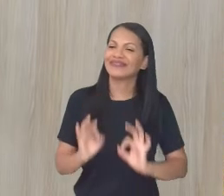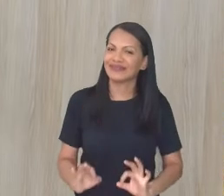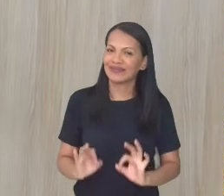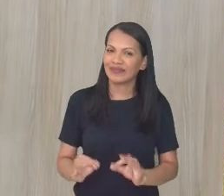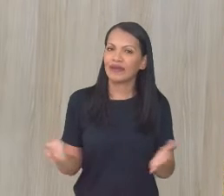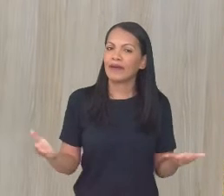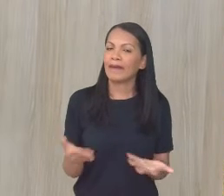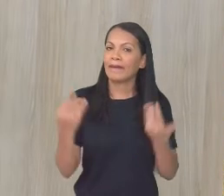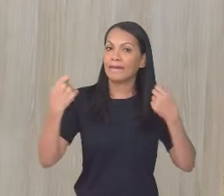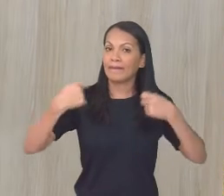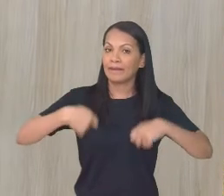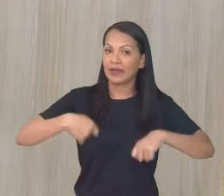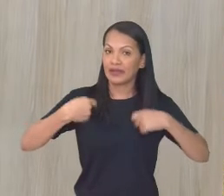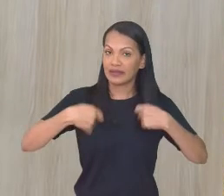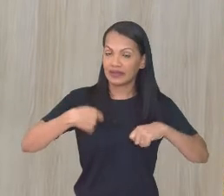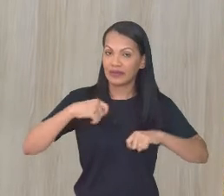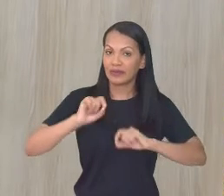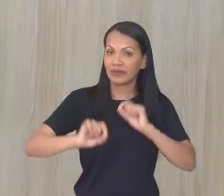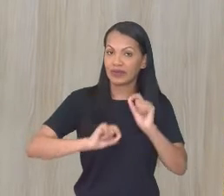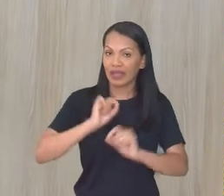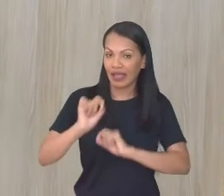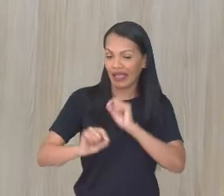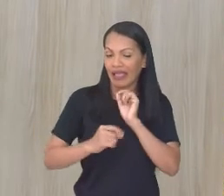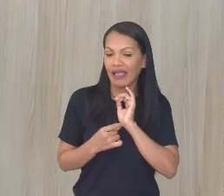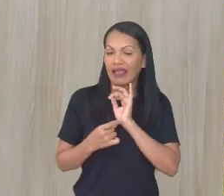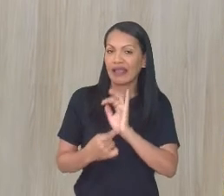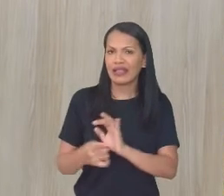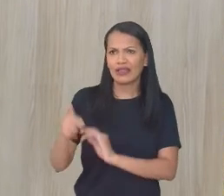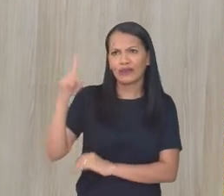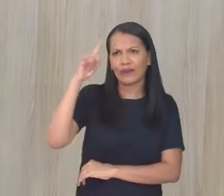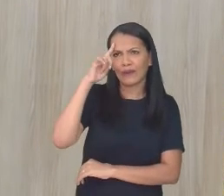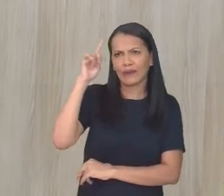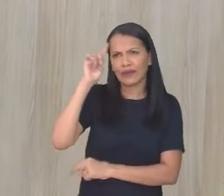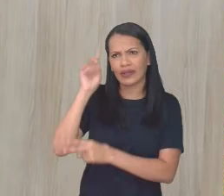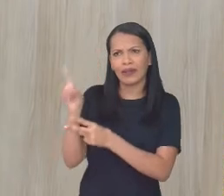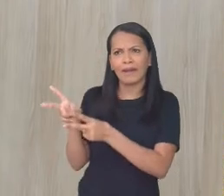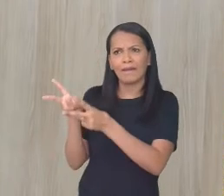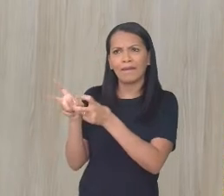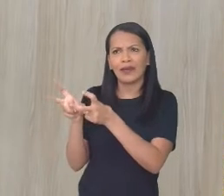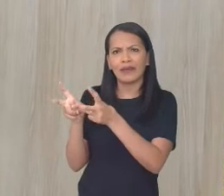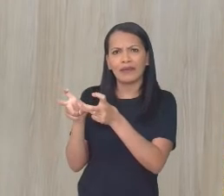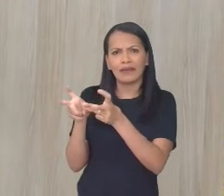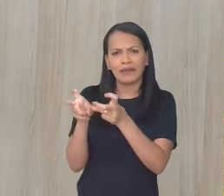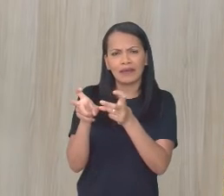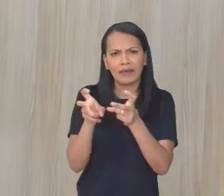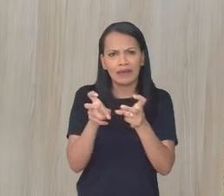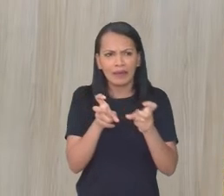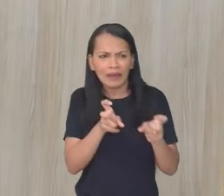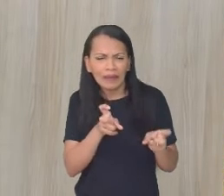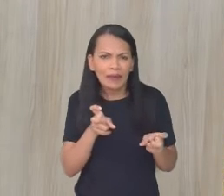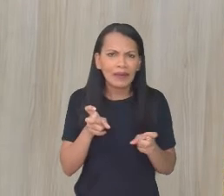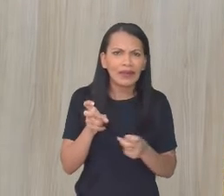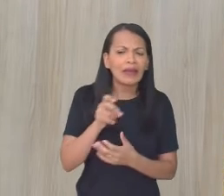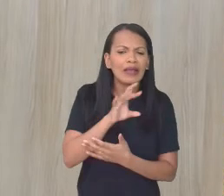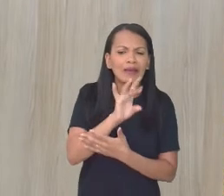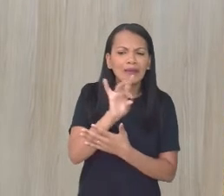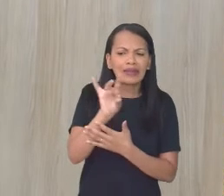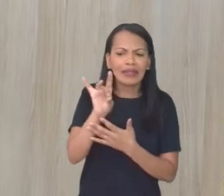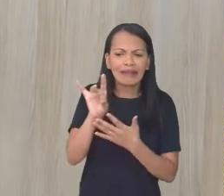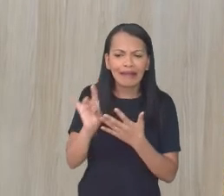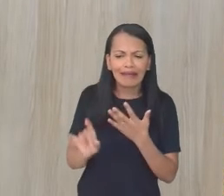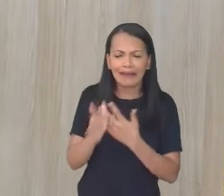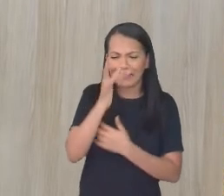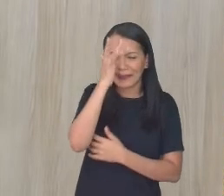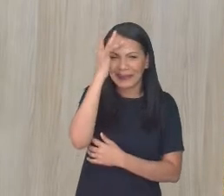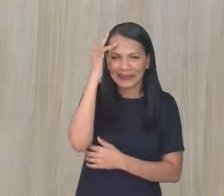aí precisamos, não é? Estar cada dia percebendo essas peculiaridades de cada uma delas,